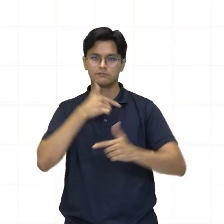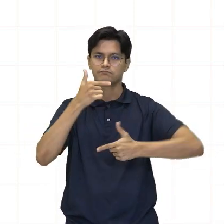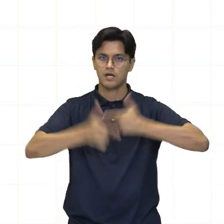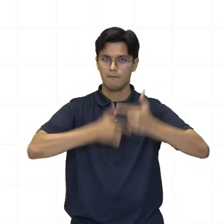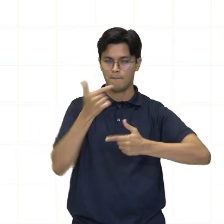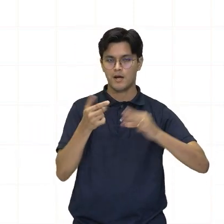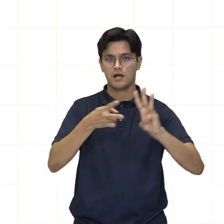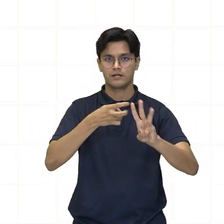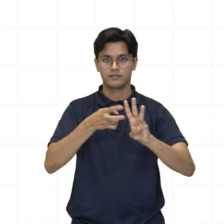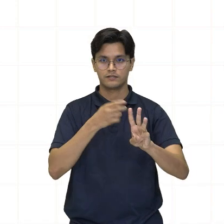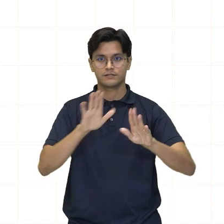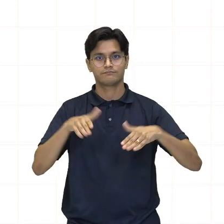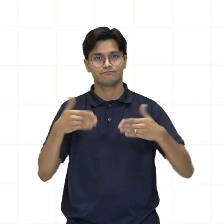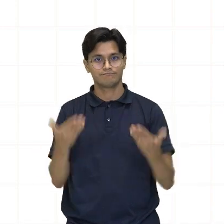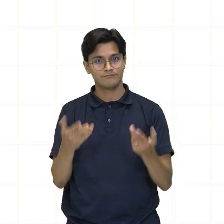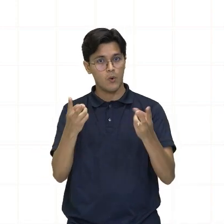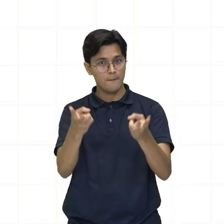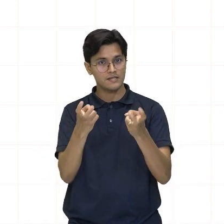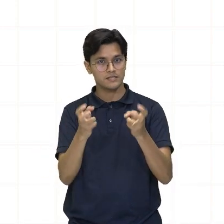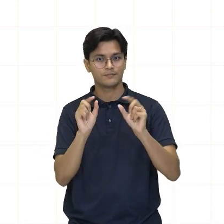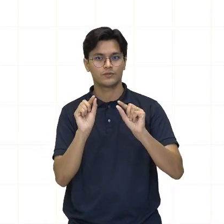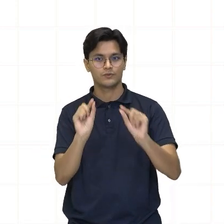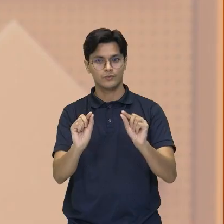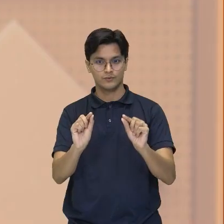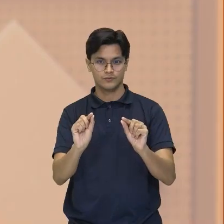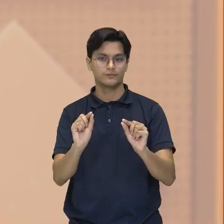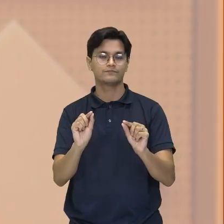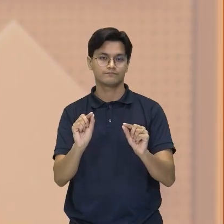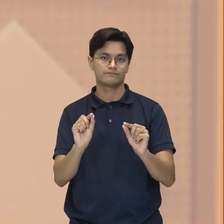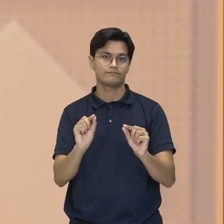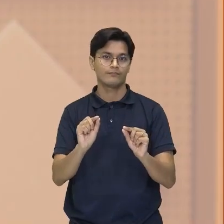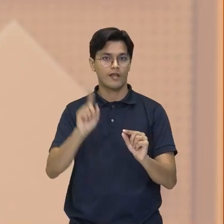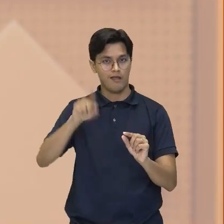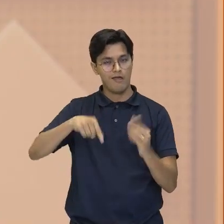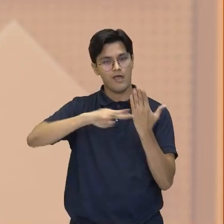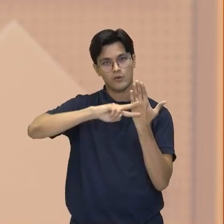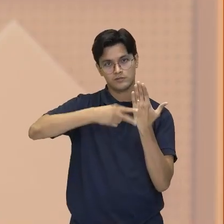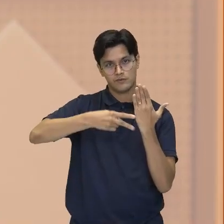esse foi o saldo da aplicação da lei de